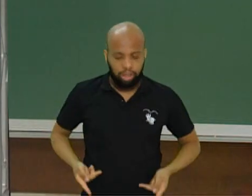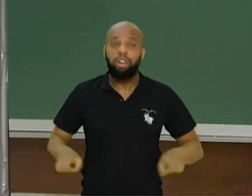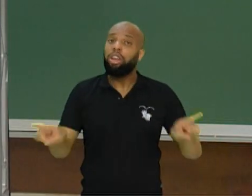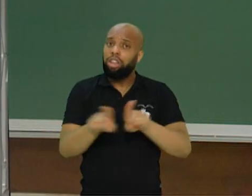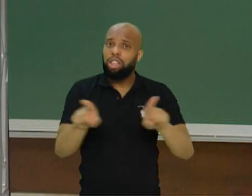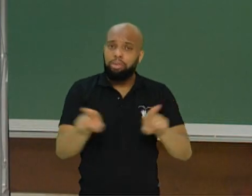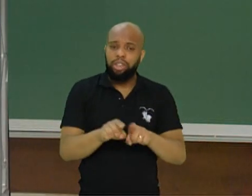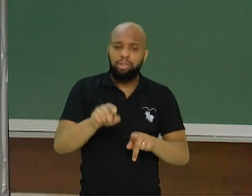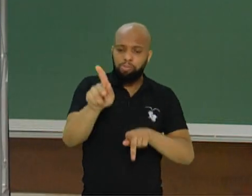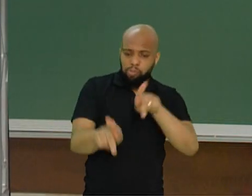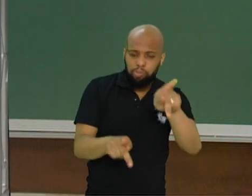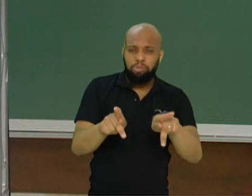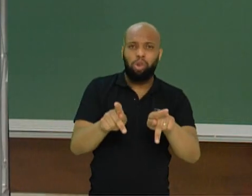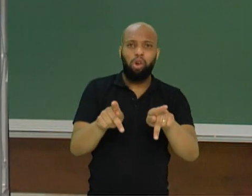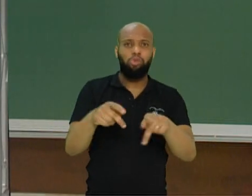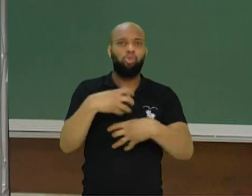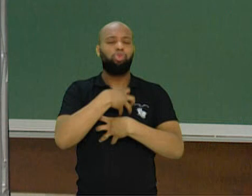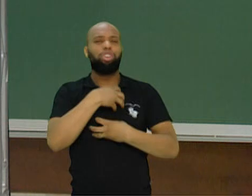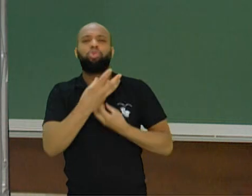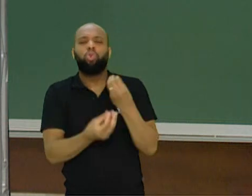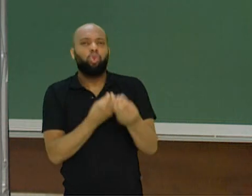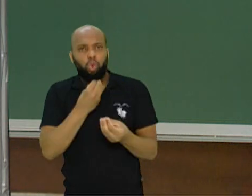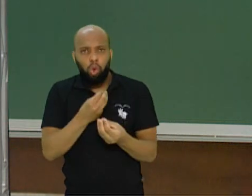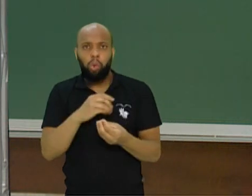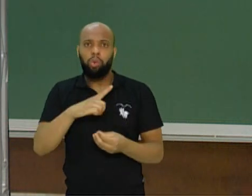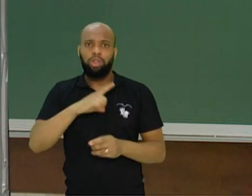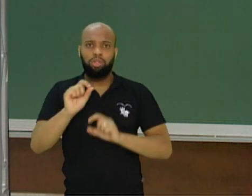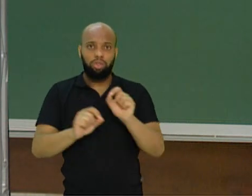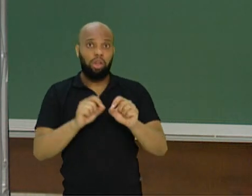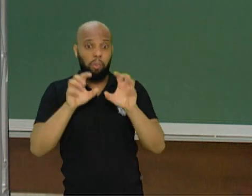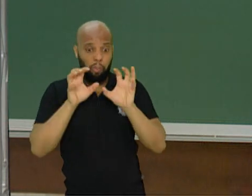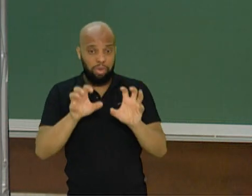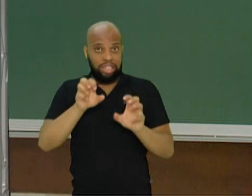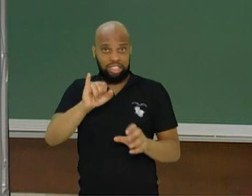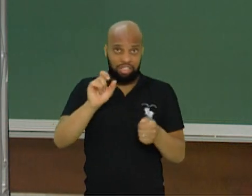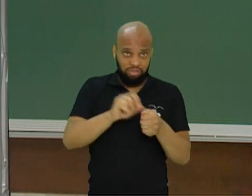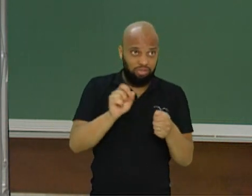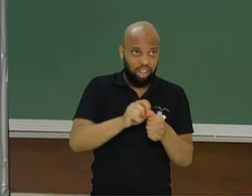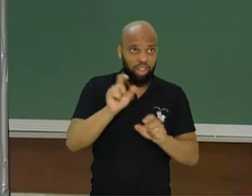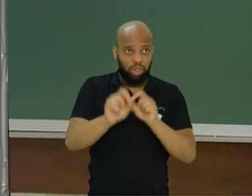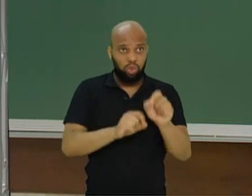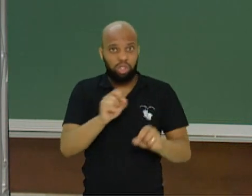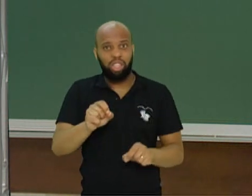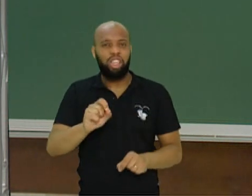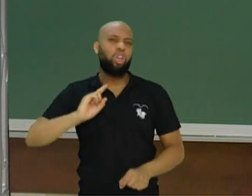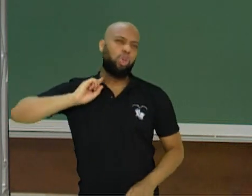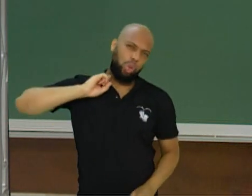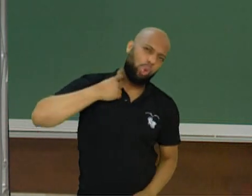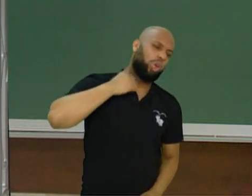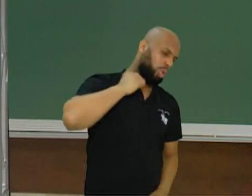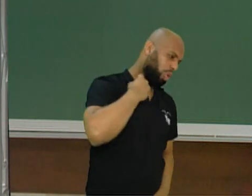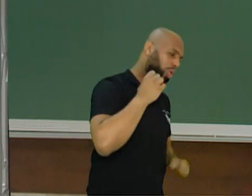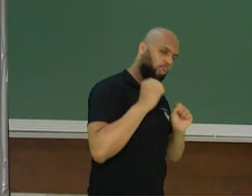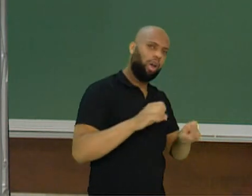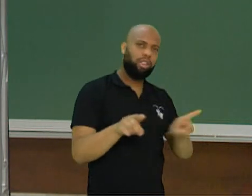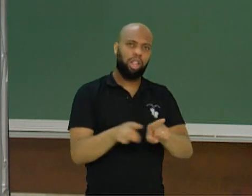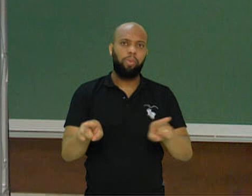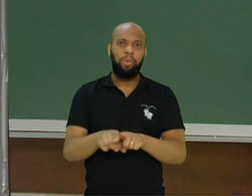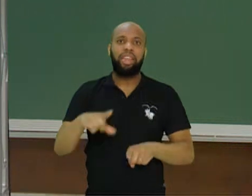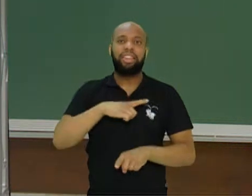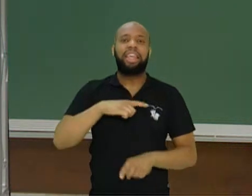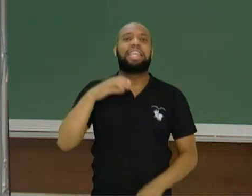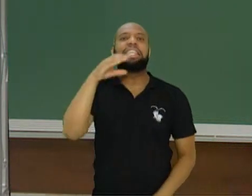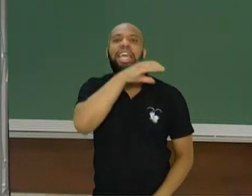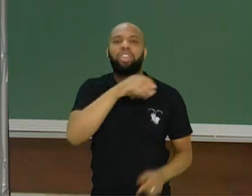a poluição, ela também acaba contribuindo ali para o efeito estufa, que a gente tanto, né, fala da questão